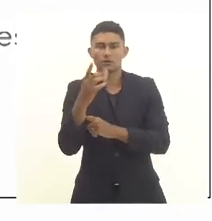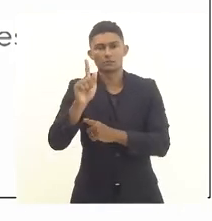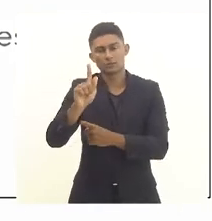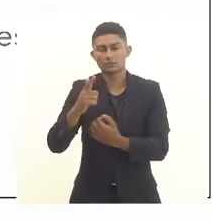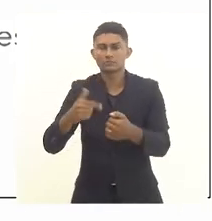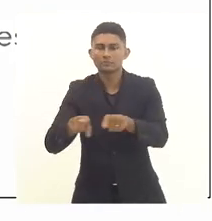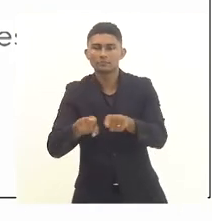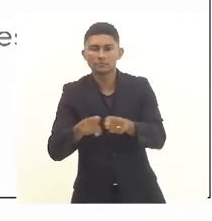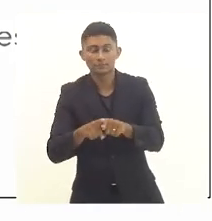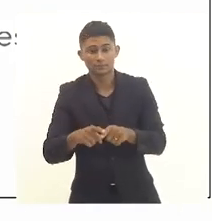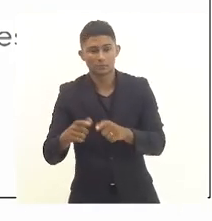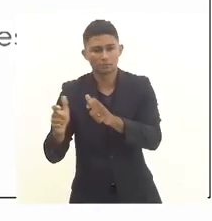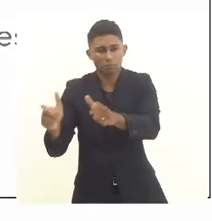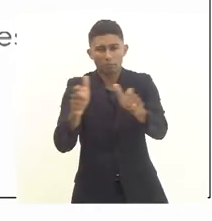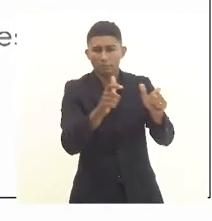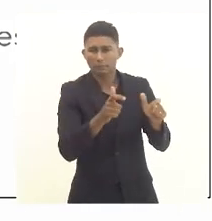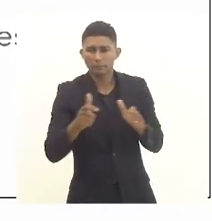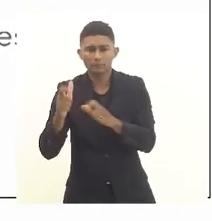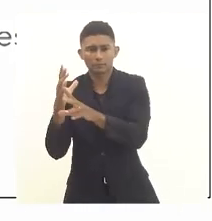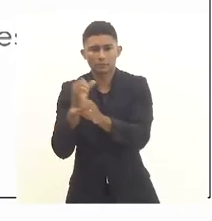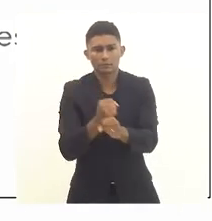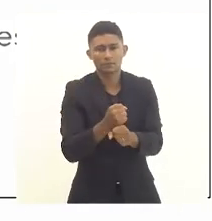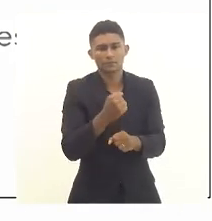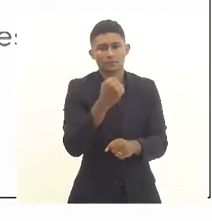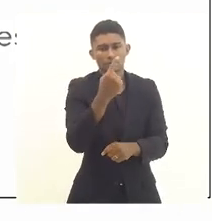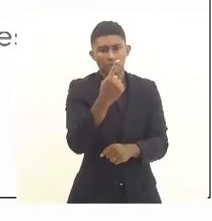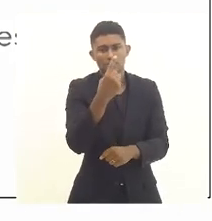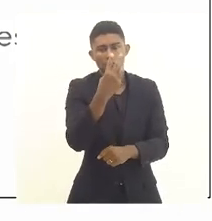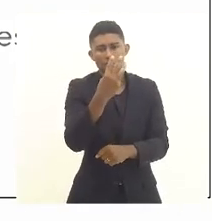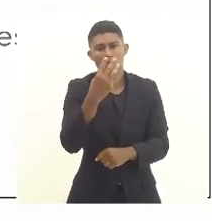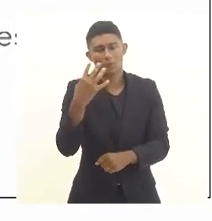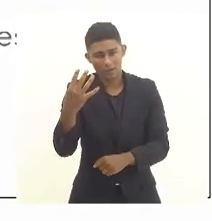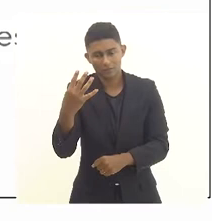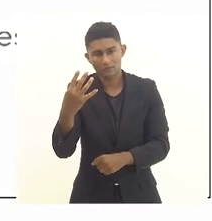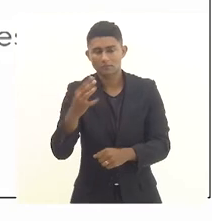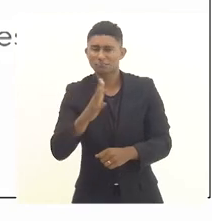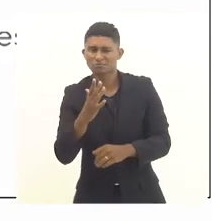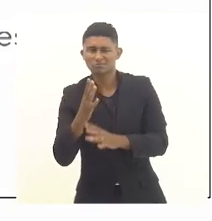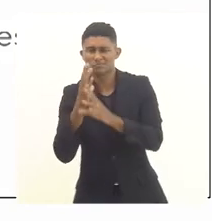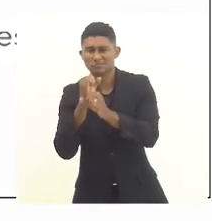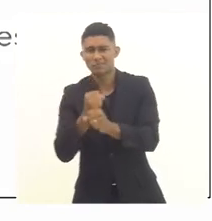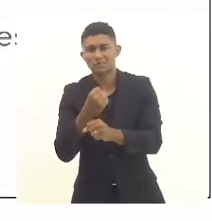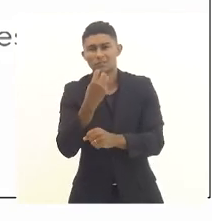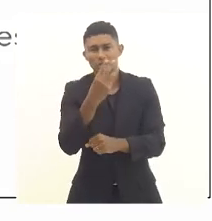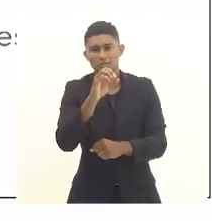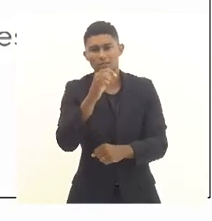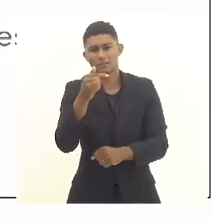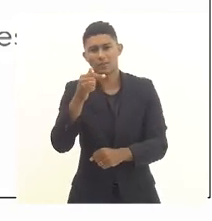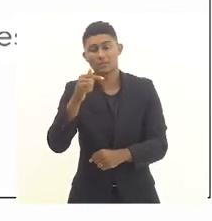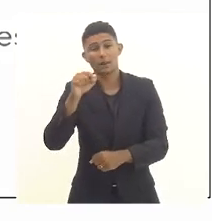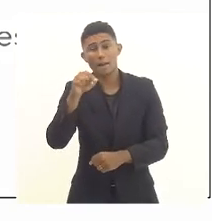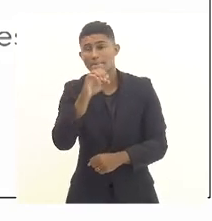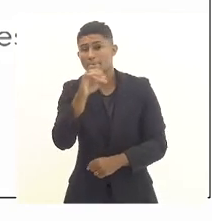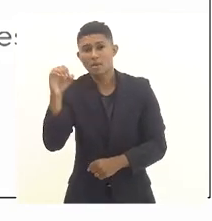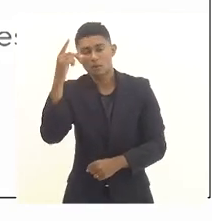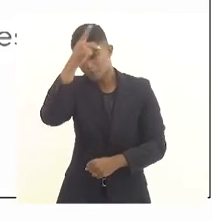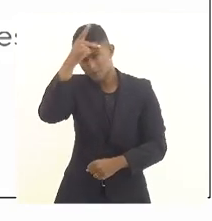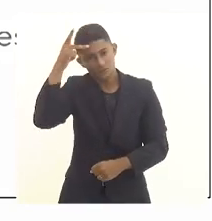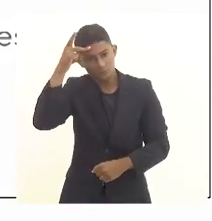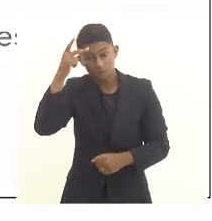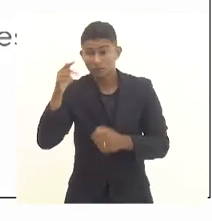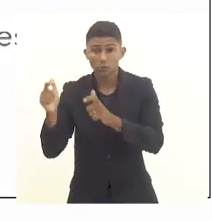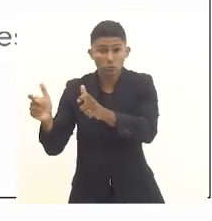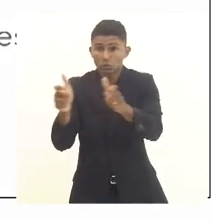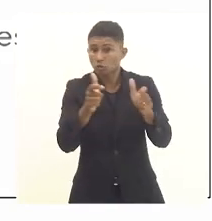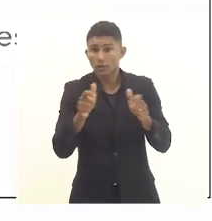134 localidades com total de 307 mil habitantes, localidades essas que hoje não têm conectividade nenhuma